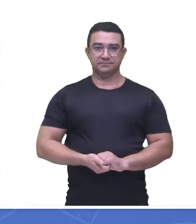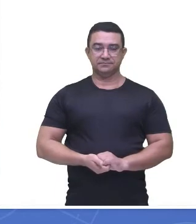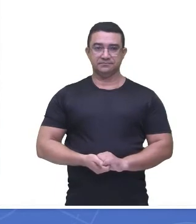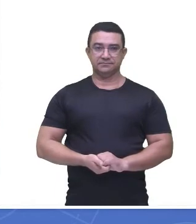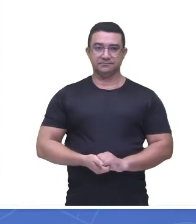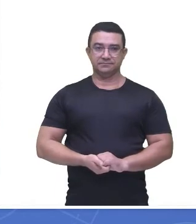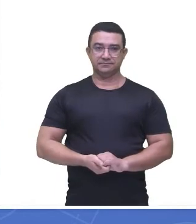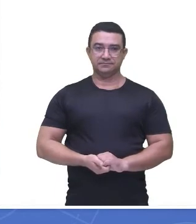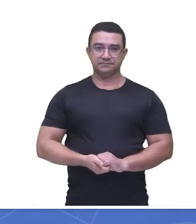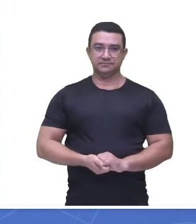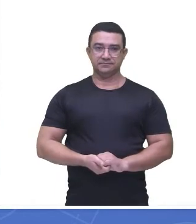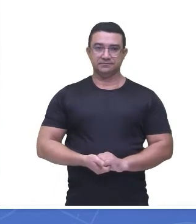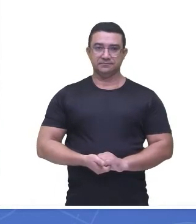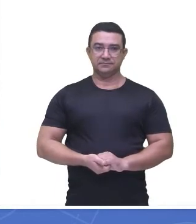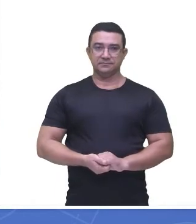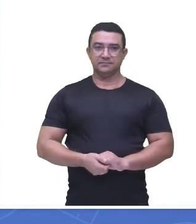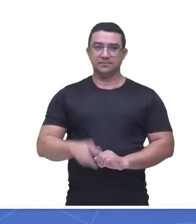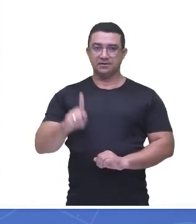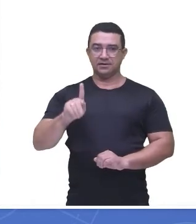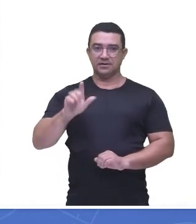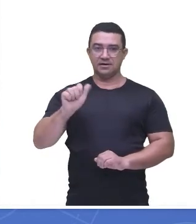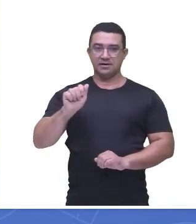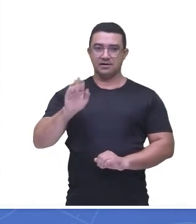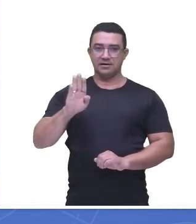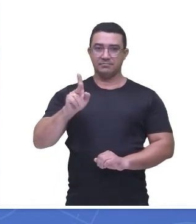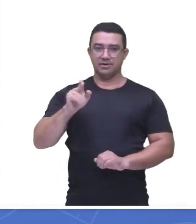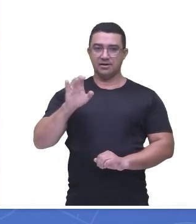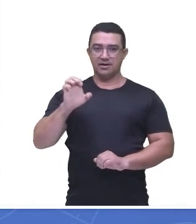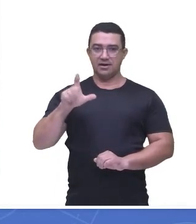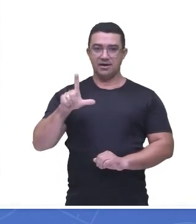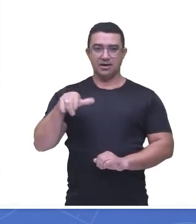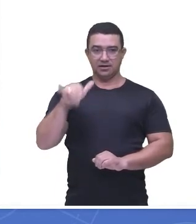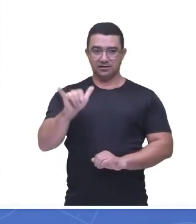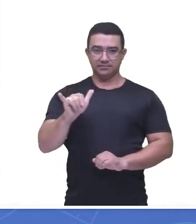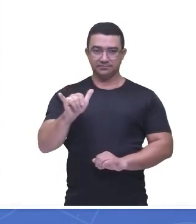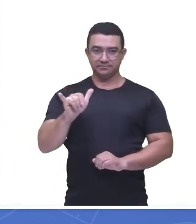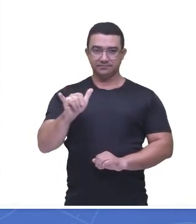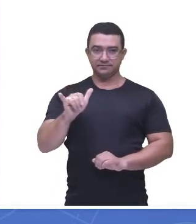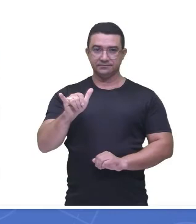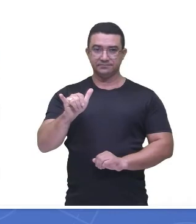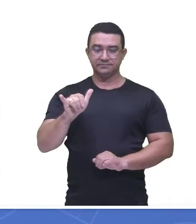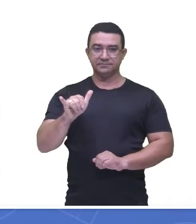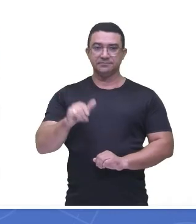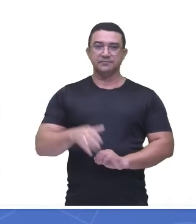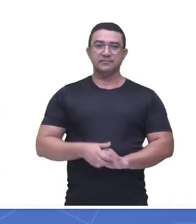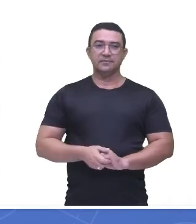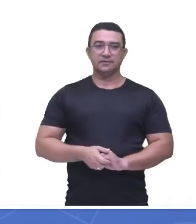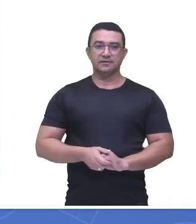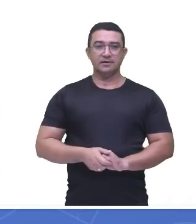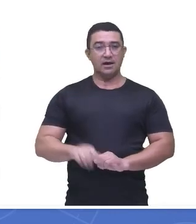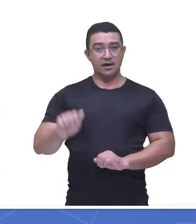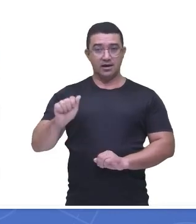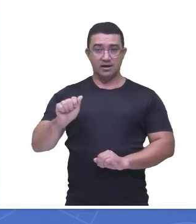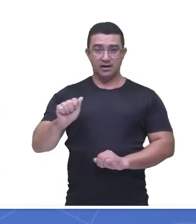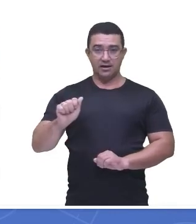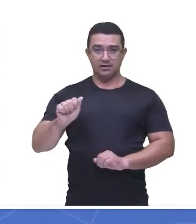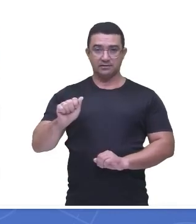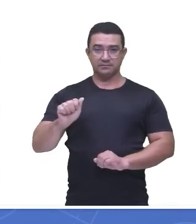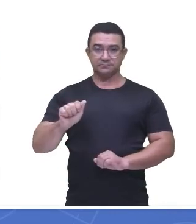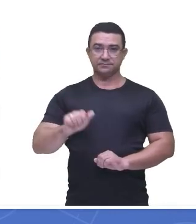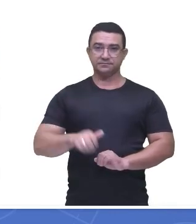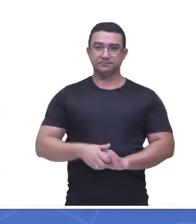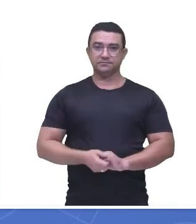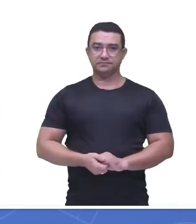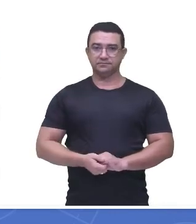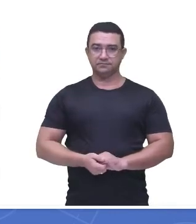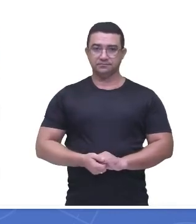escola. Abraço. A Gabriele, da escola, lá do Rio Preto da Eva, da Escola Estadual Rio